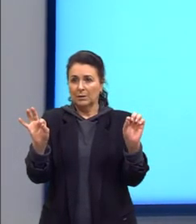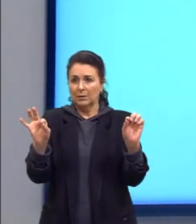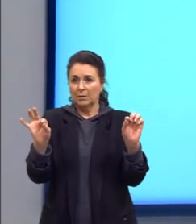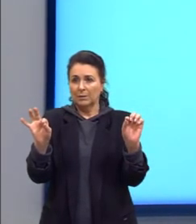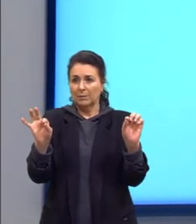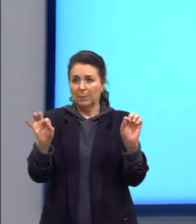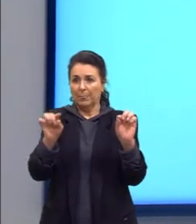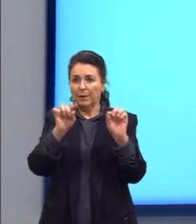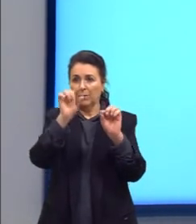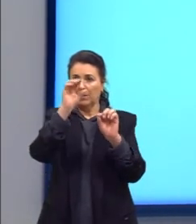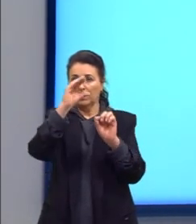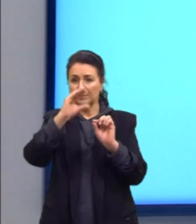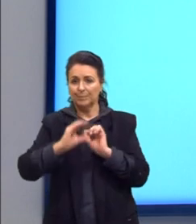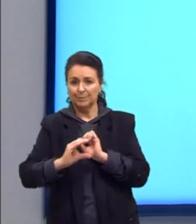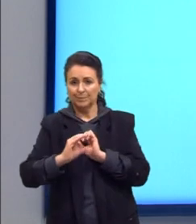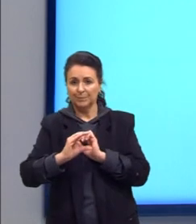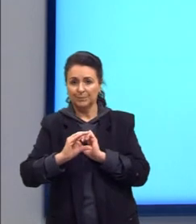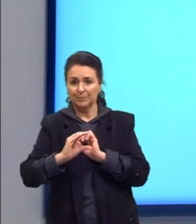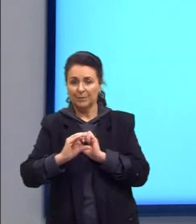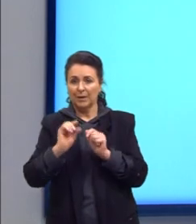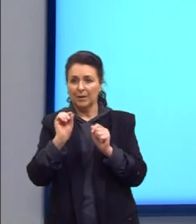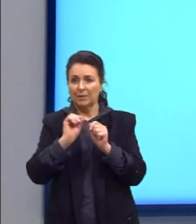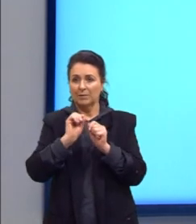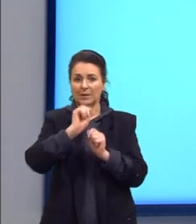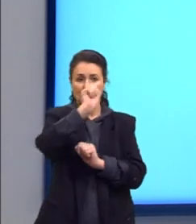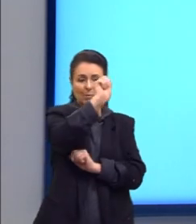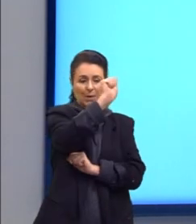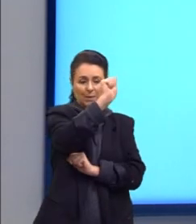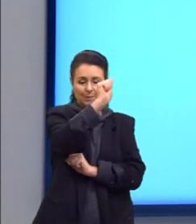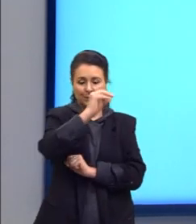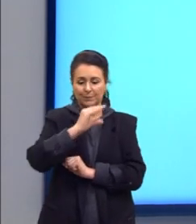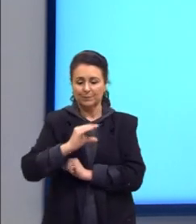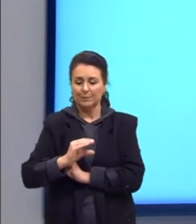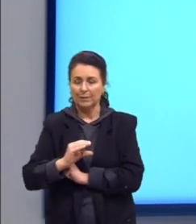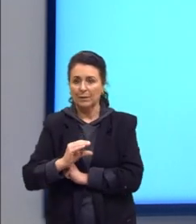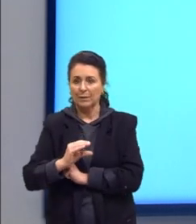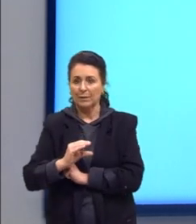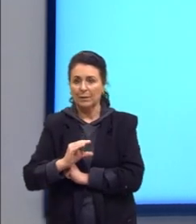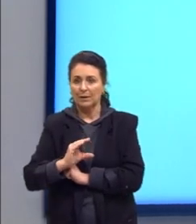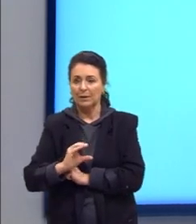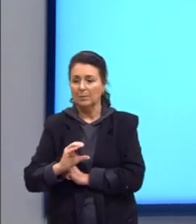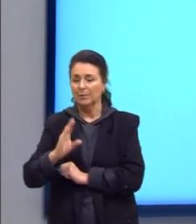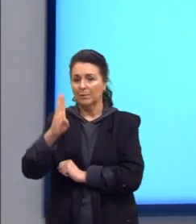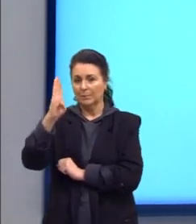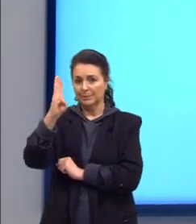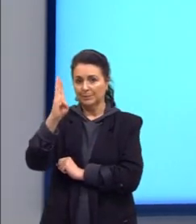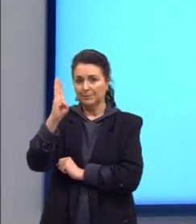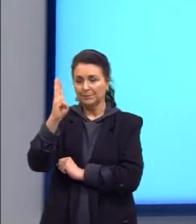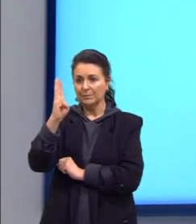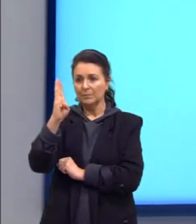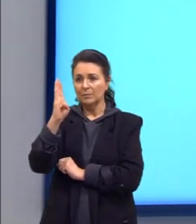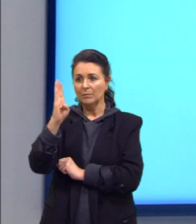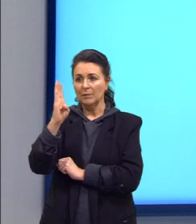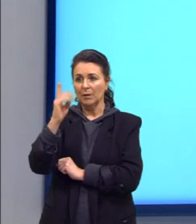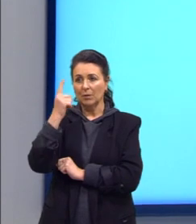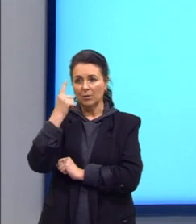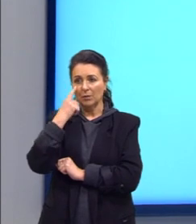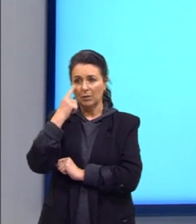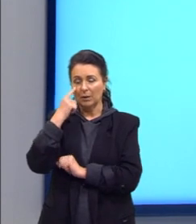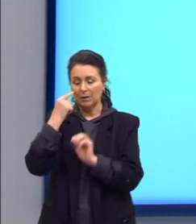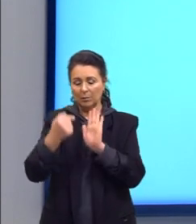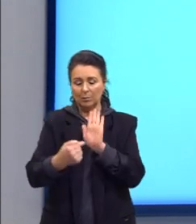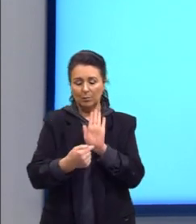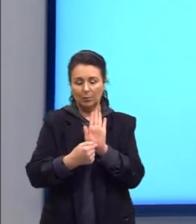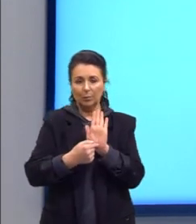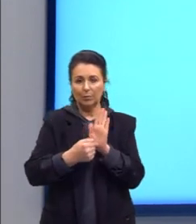aqui embaixo que aconteceu eu fui ar para ser e depois para ver então vejo que é que eu botei um